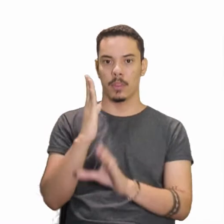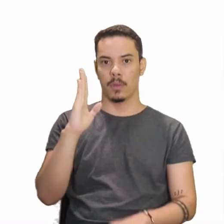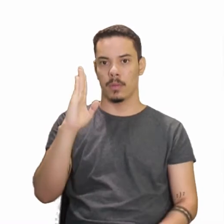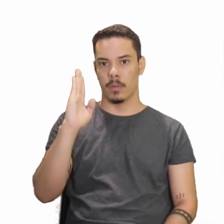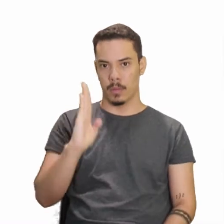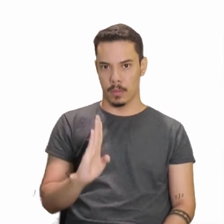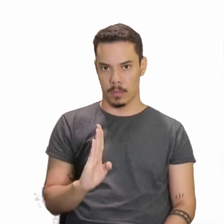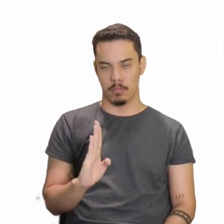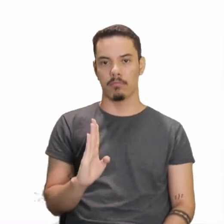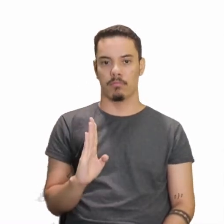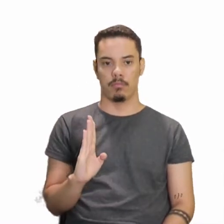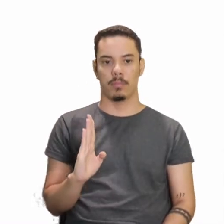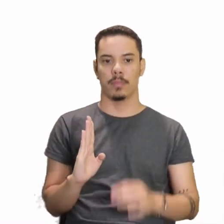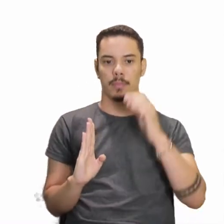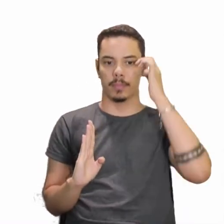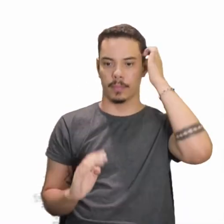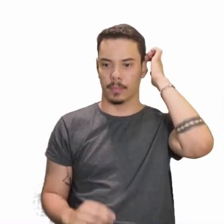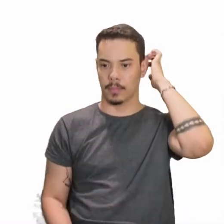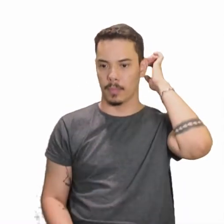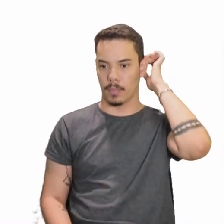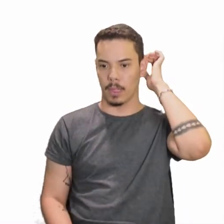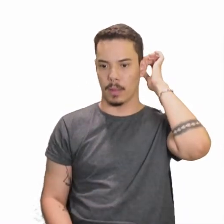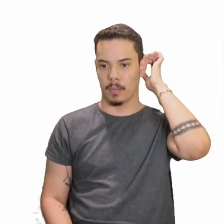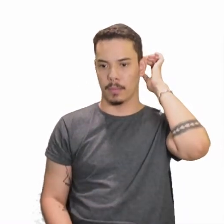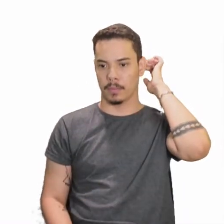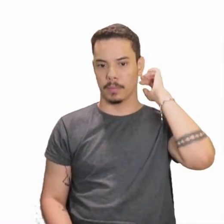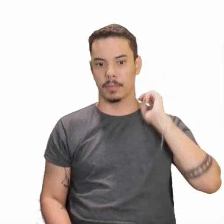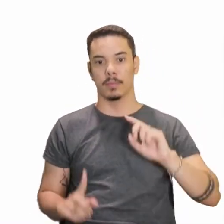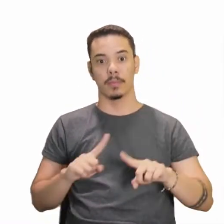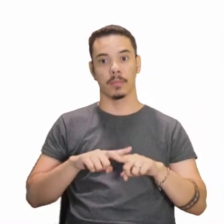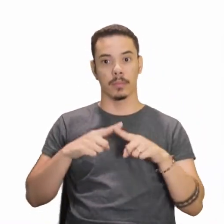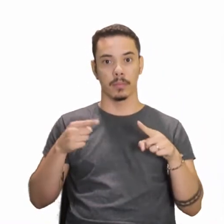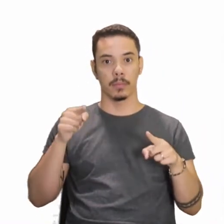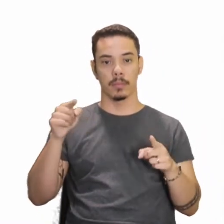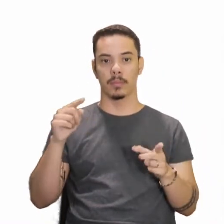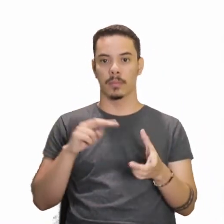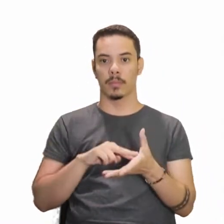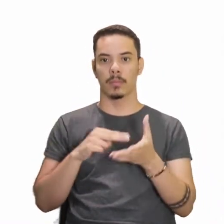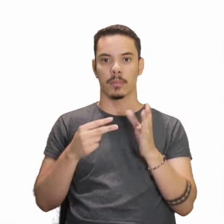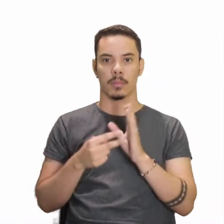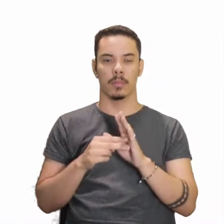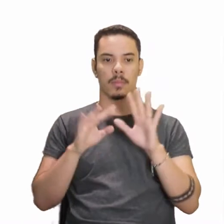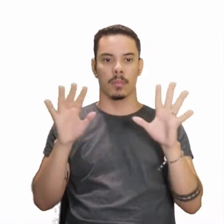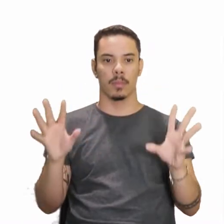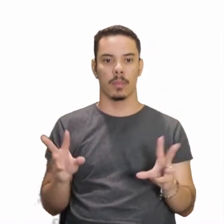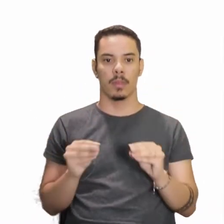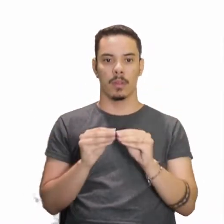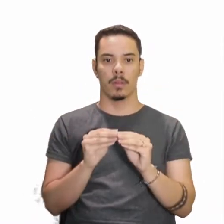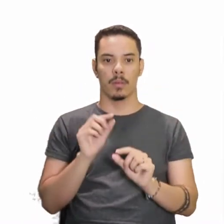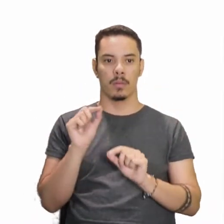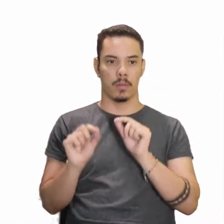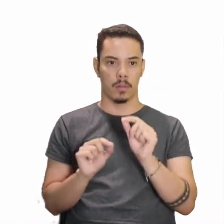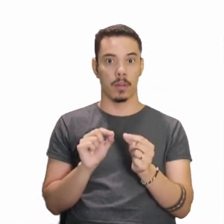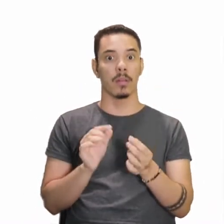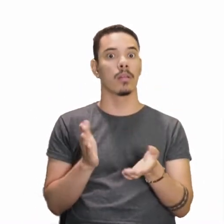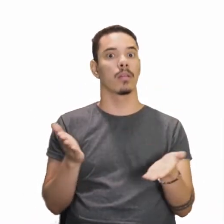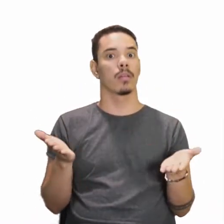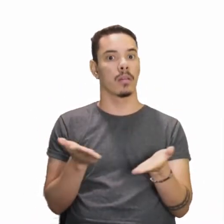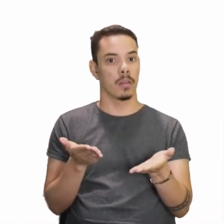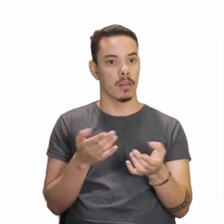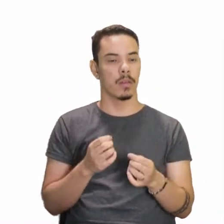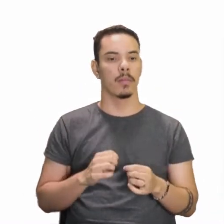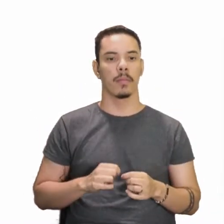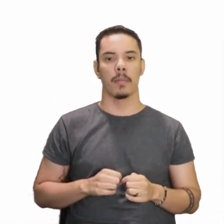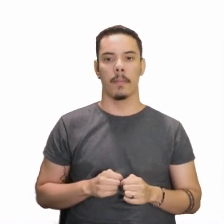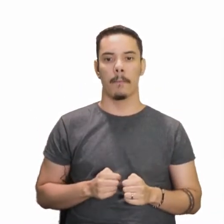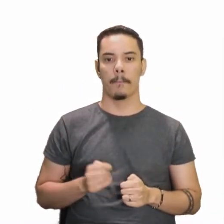Claro, aqui entre aspas, né, descoberto, tá certo? Mas isso para dizer que aqui, agora nessa